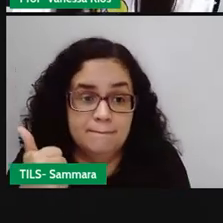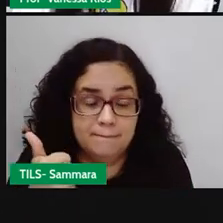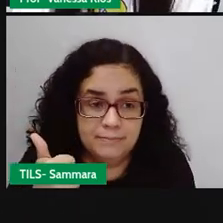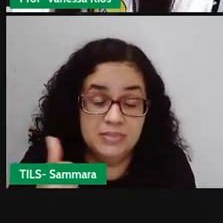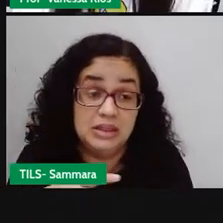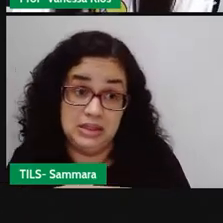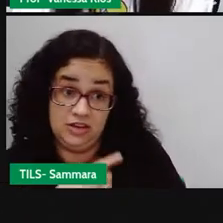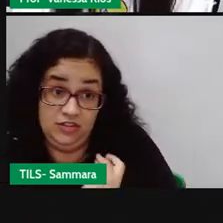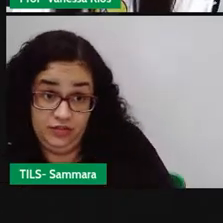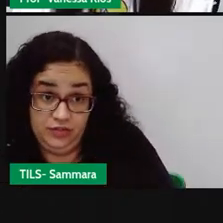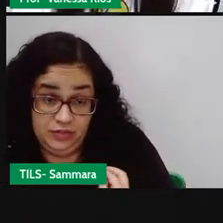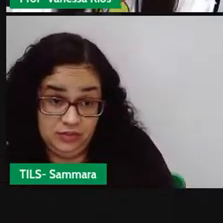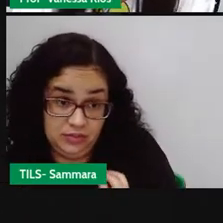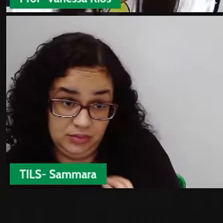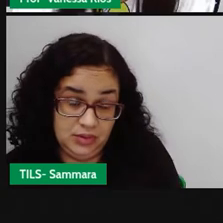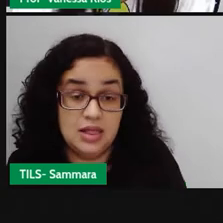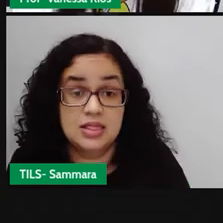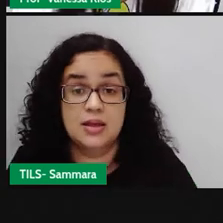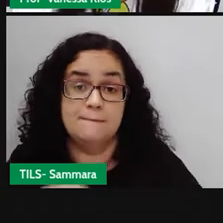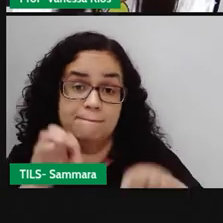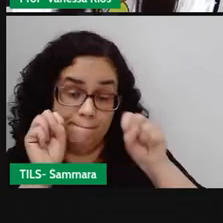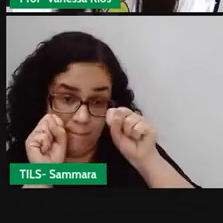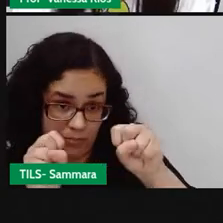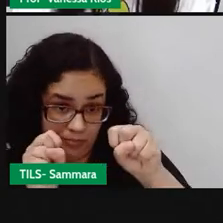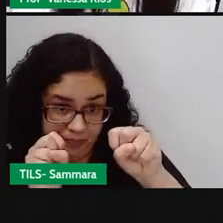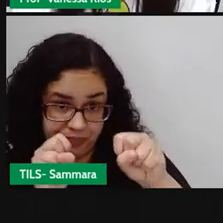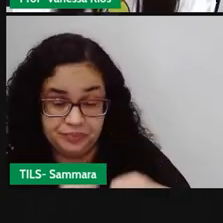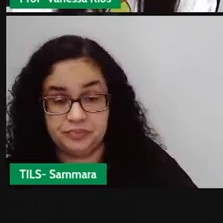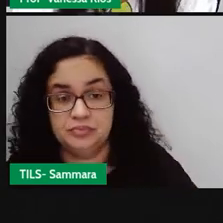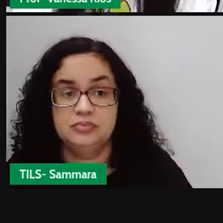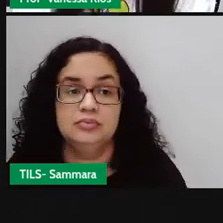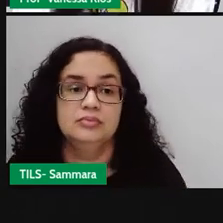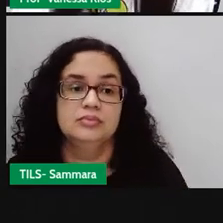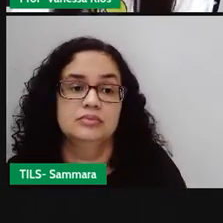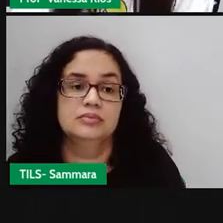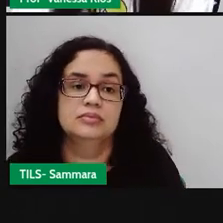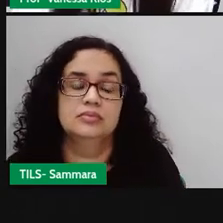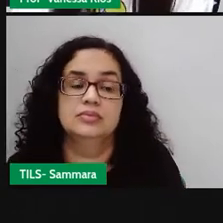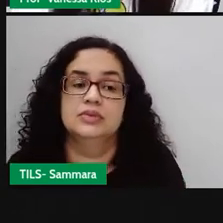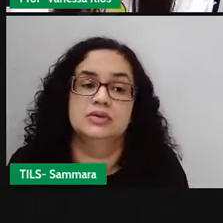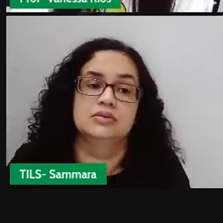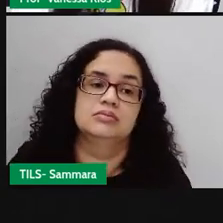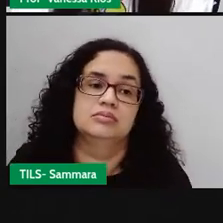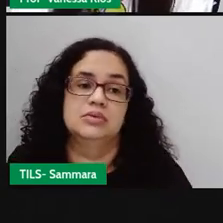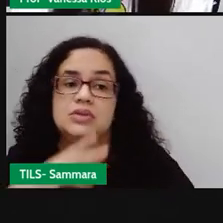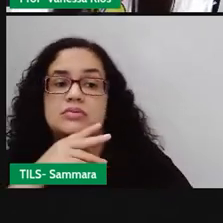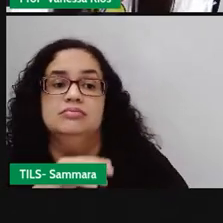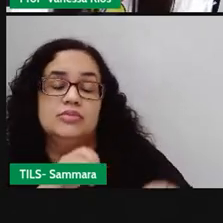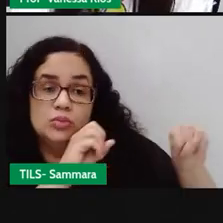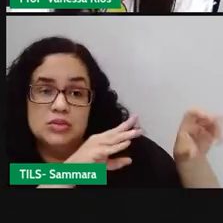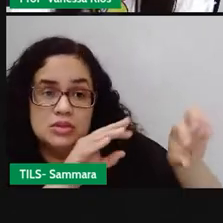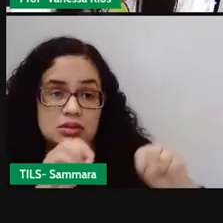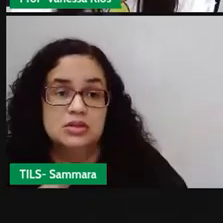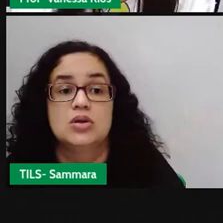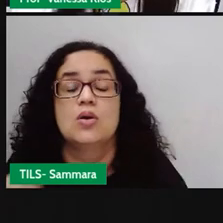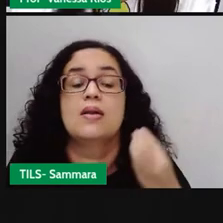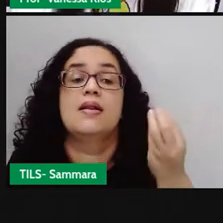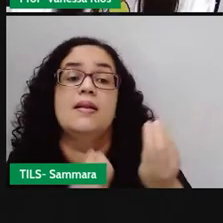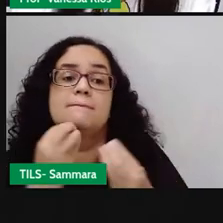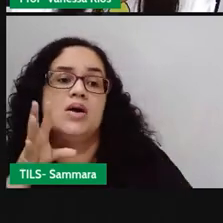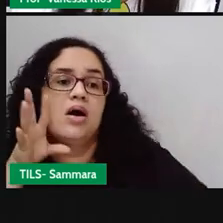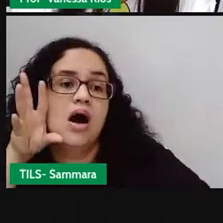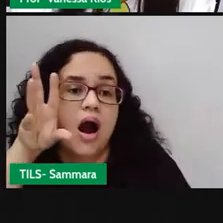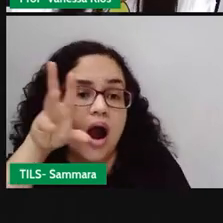se manter viva? Existe essa possibilidade? Ela, infelizmente, não pôde aprender essa lição por conta de que ela